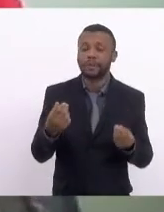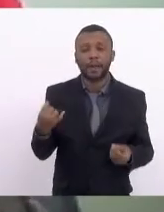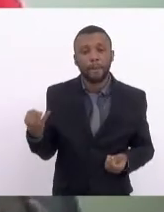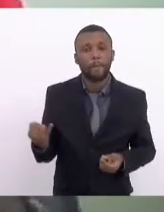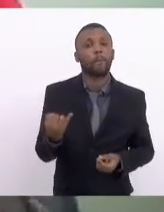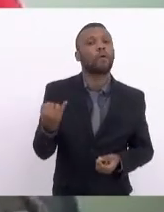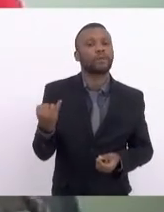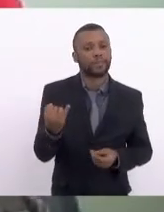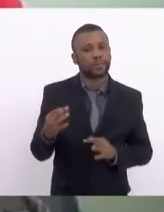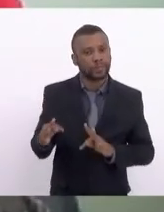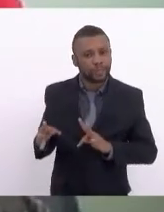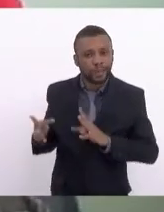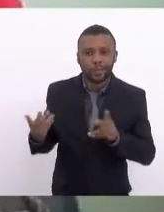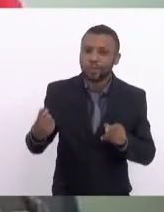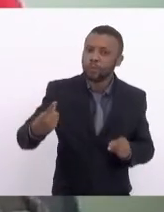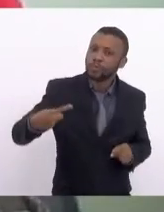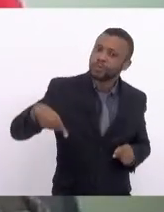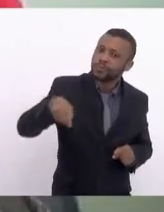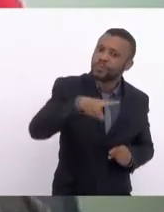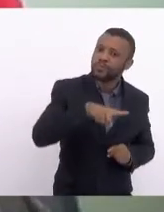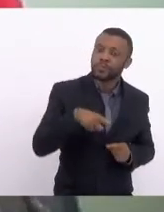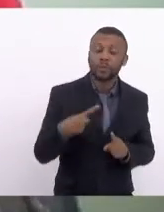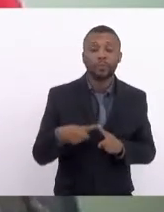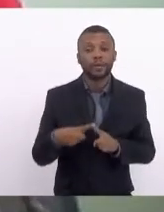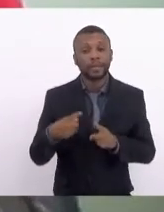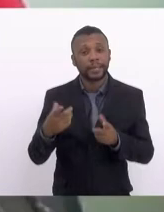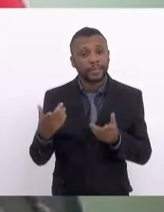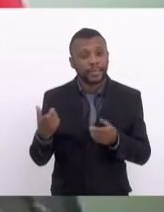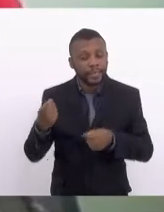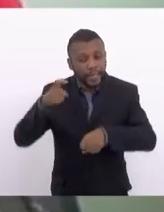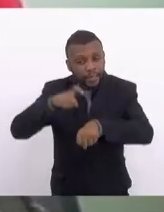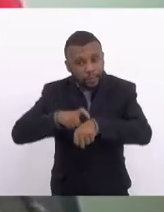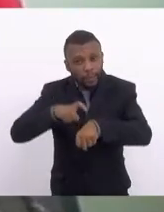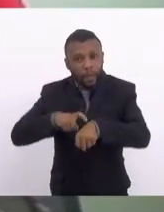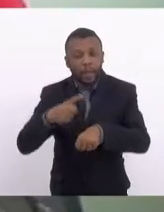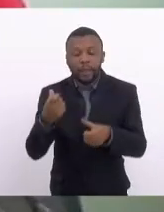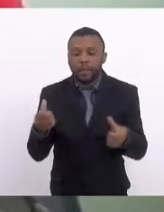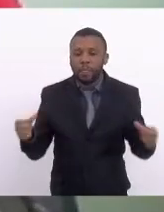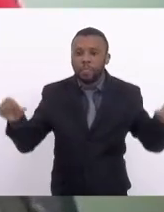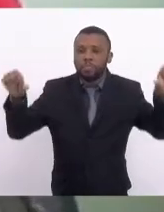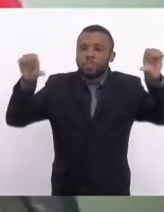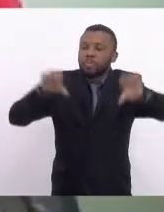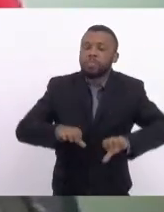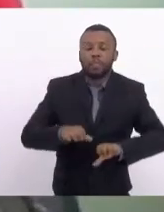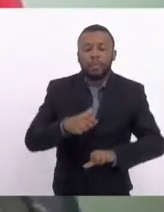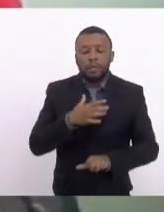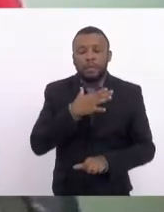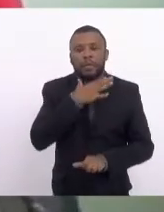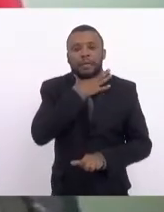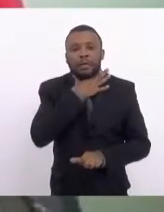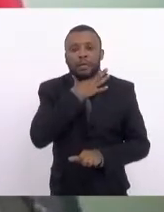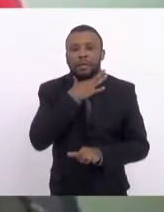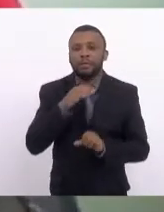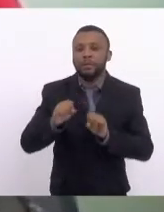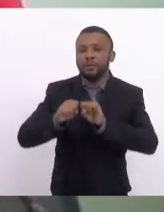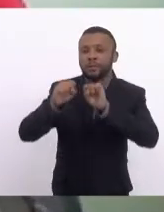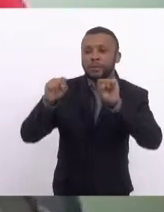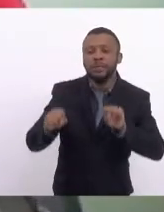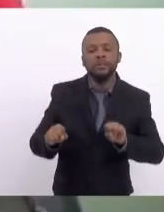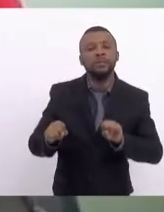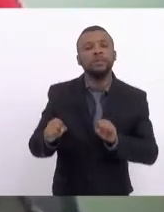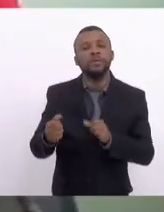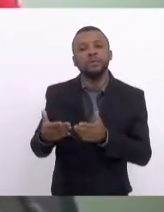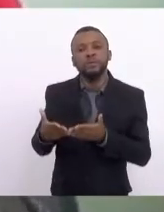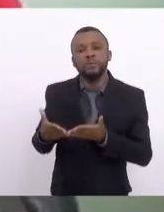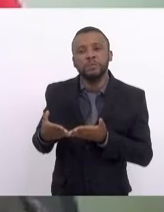nesse momento nós vivemos uma situação grave de crise aguda no sistema de transporte do estado do Rio